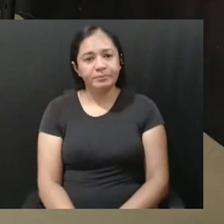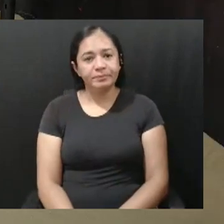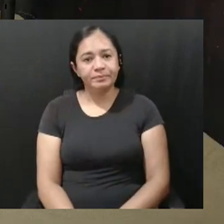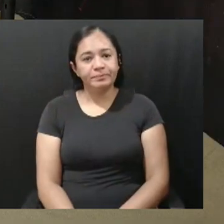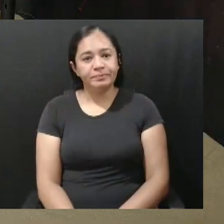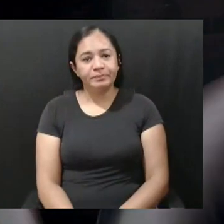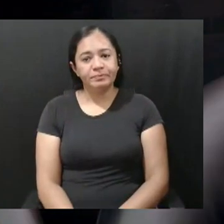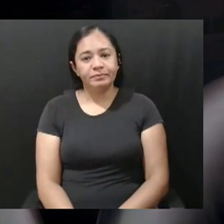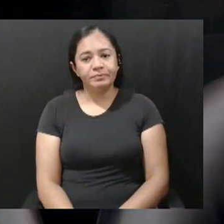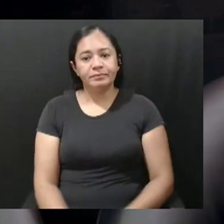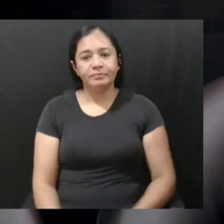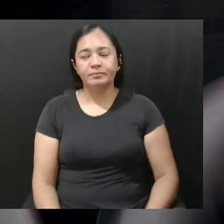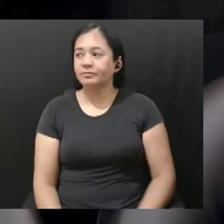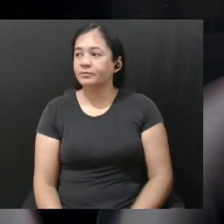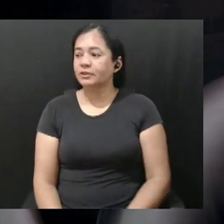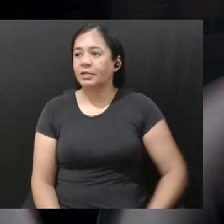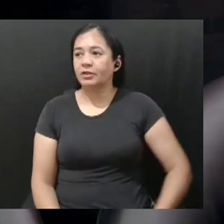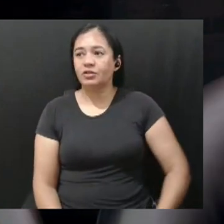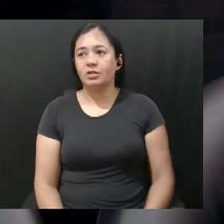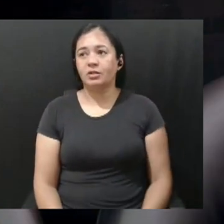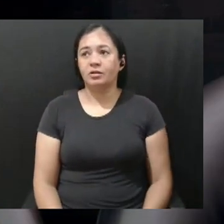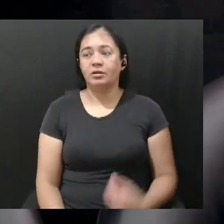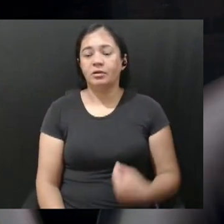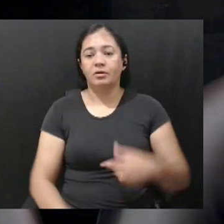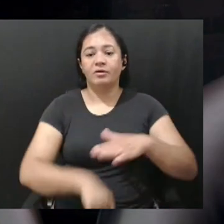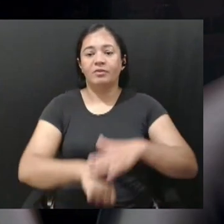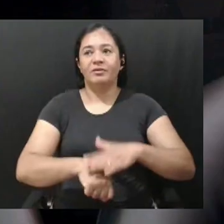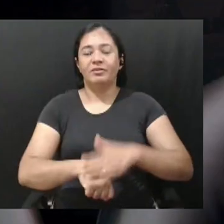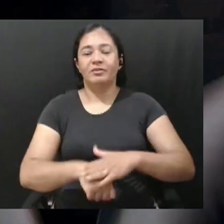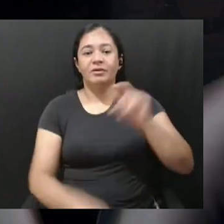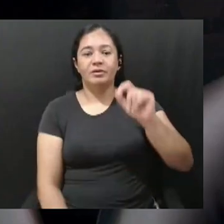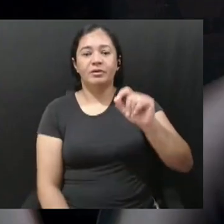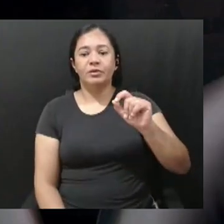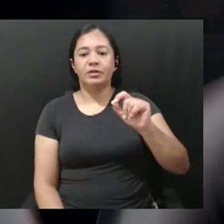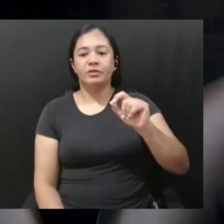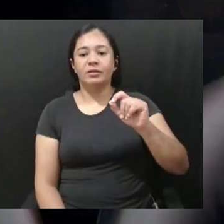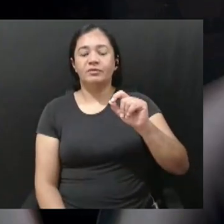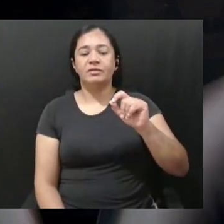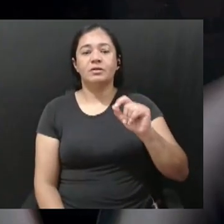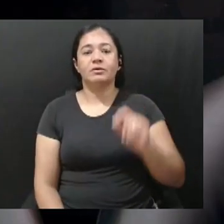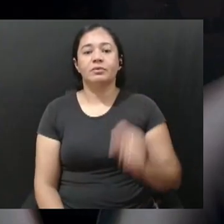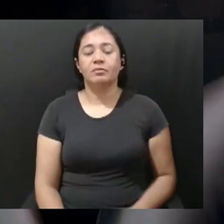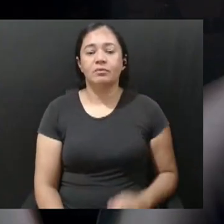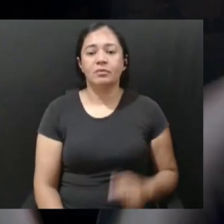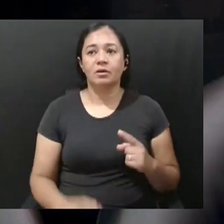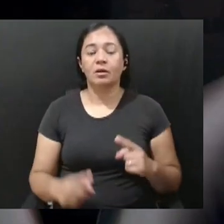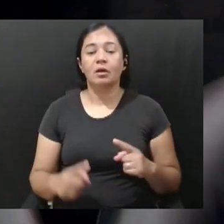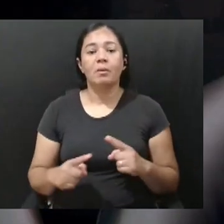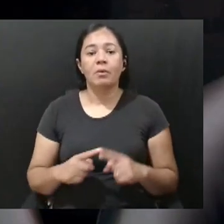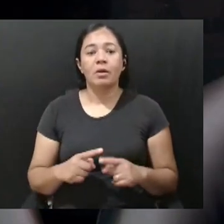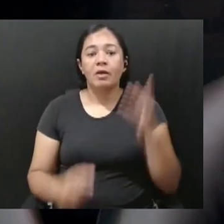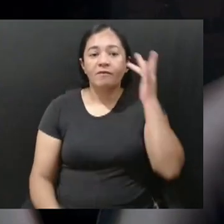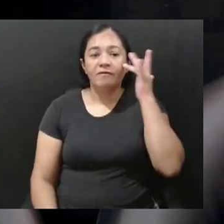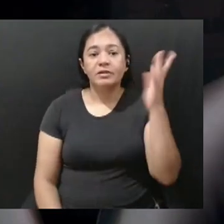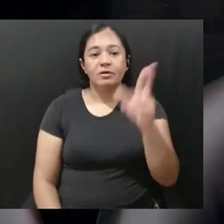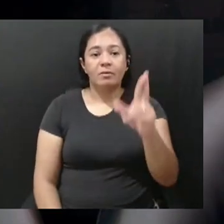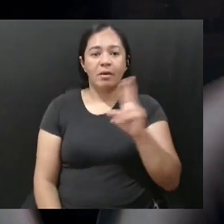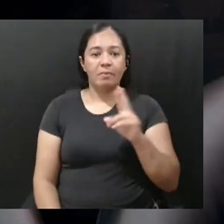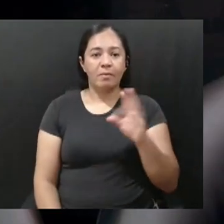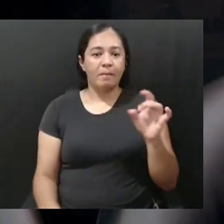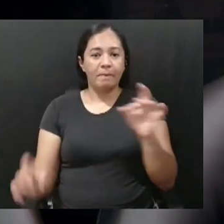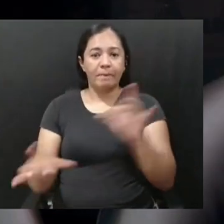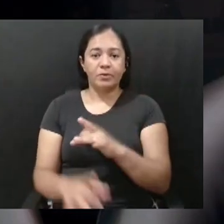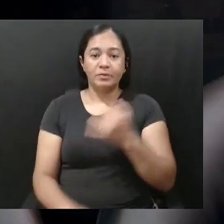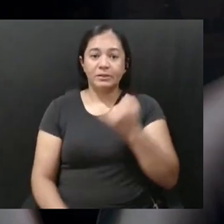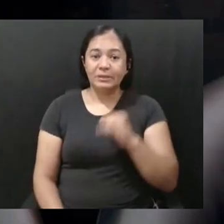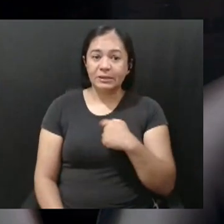que eu falo, né? E assim, por quê? Porque é muito mais fácil eu ter uma resposta pronta, né? Porque assim, se eu tenho uma resposta pronta, né, e alguém